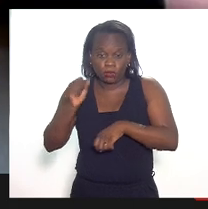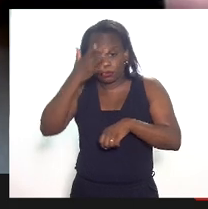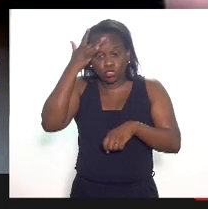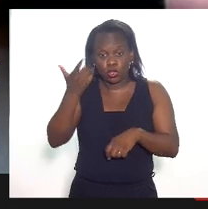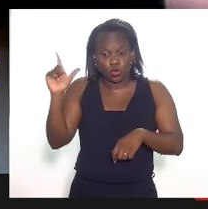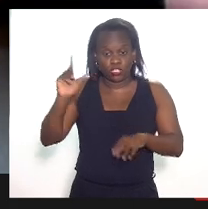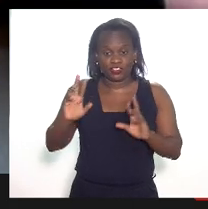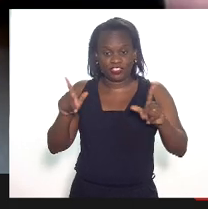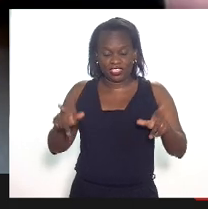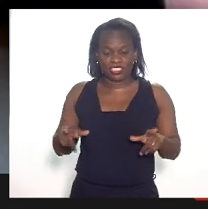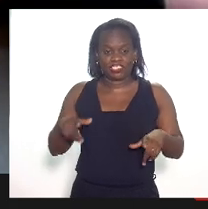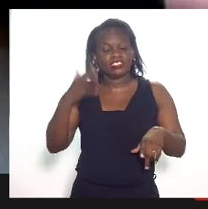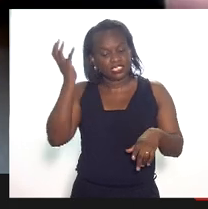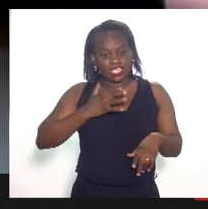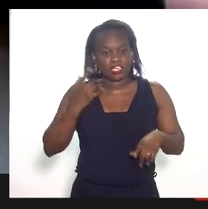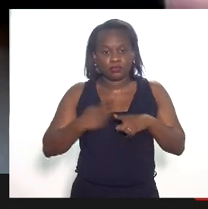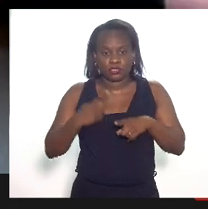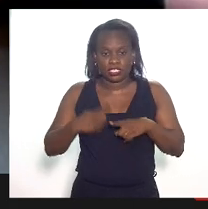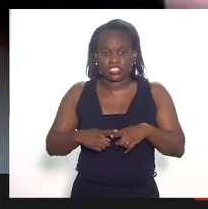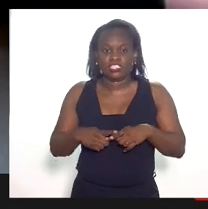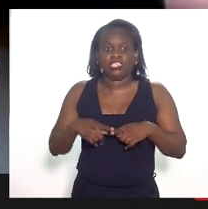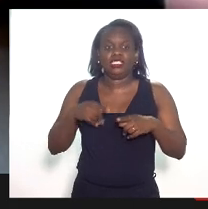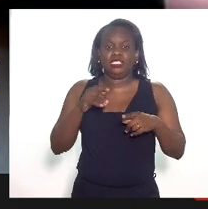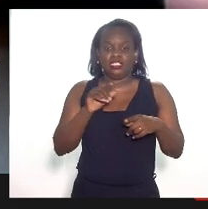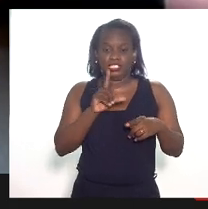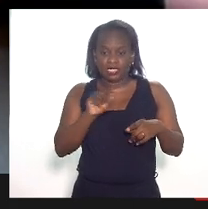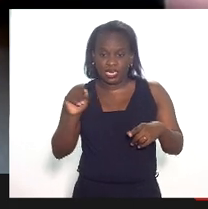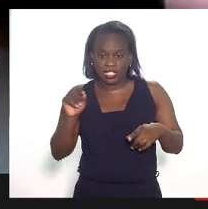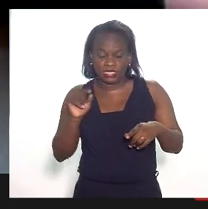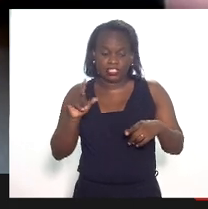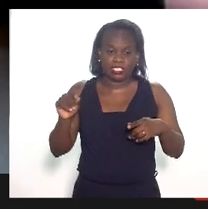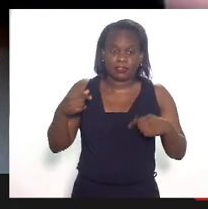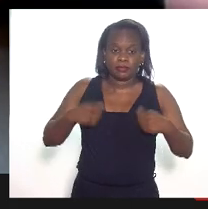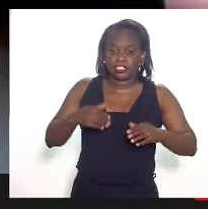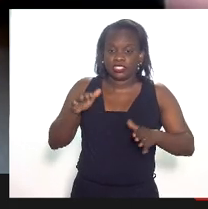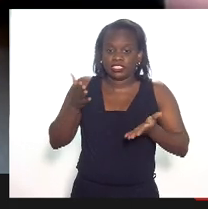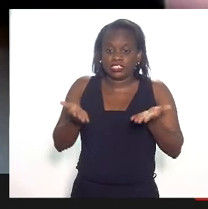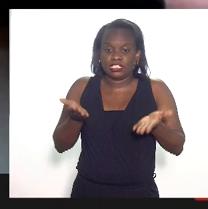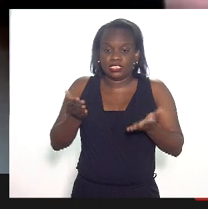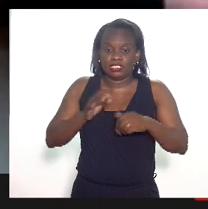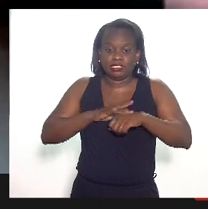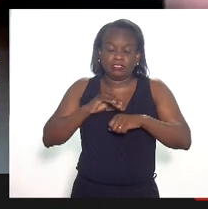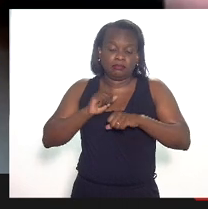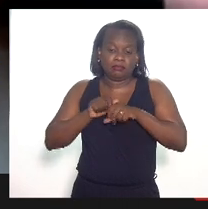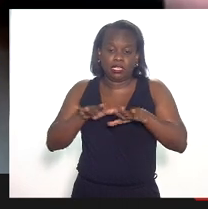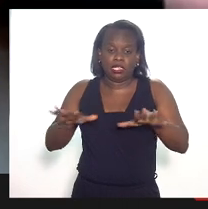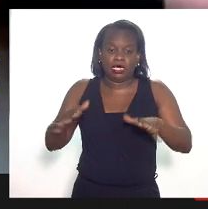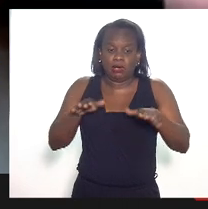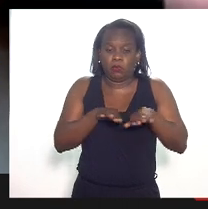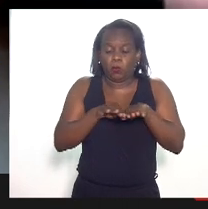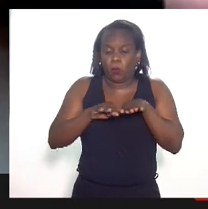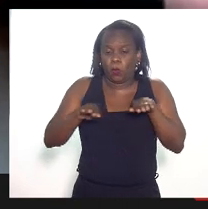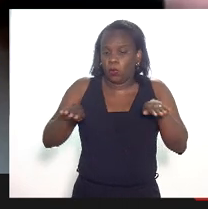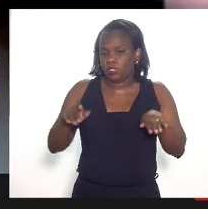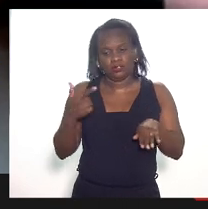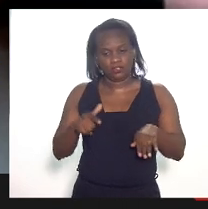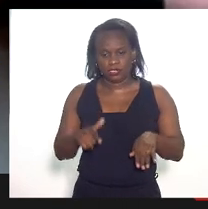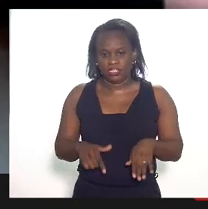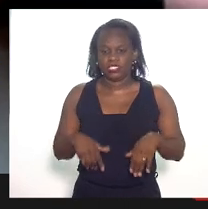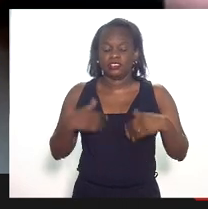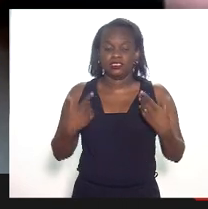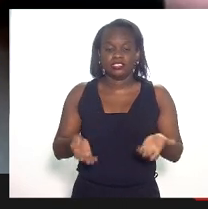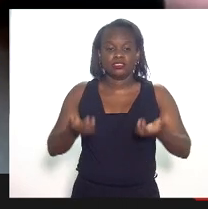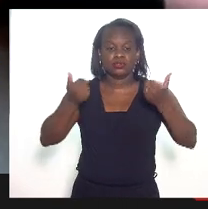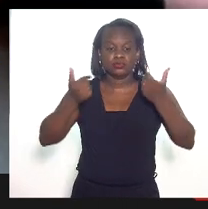coisa séria. Porque quando a gente coloca 100 e entra 100, nós não vamos caracterizar a pandemia. Ela existe, sim. Ela existe, sim. E pelo que nós